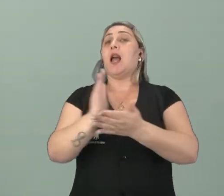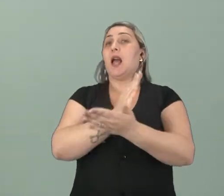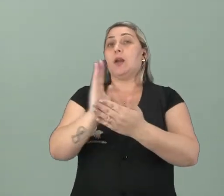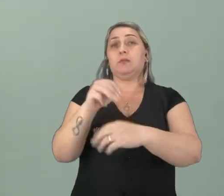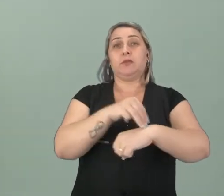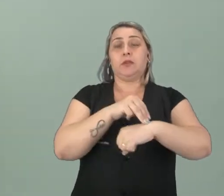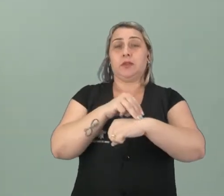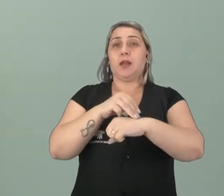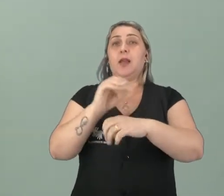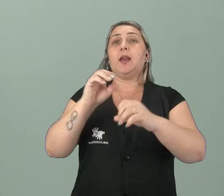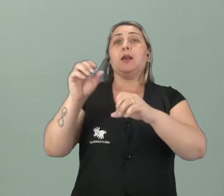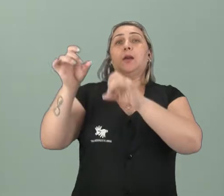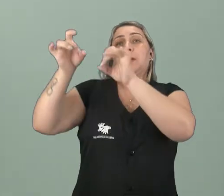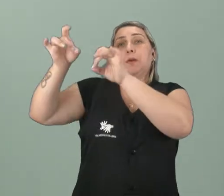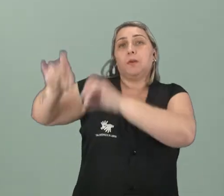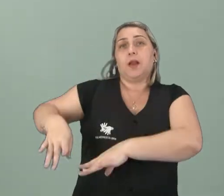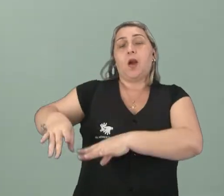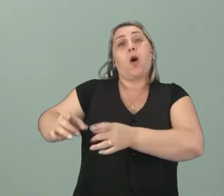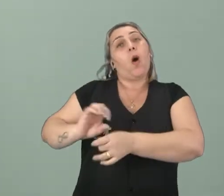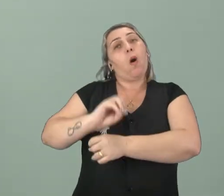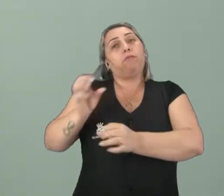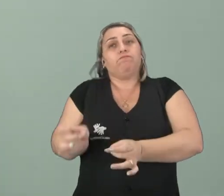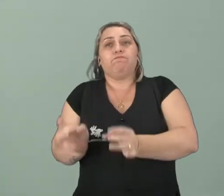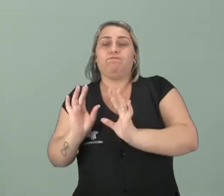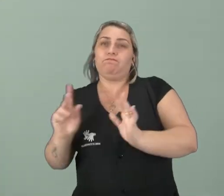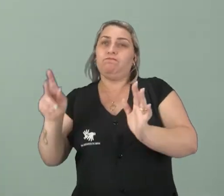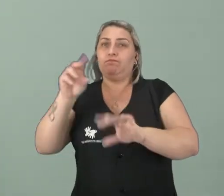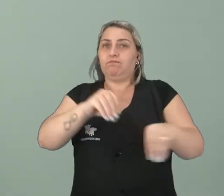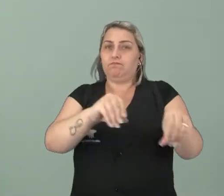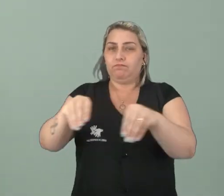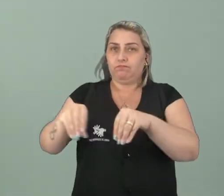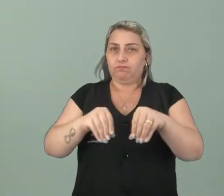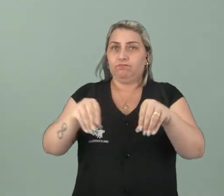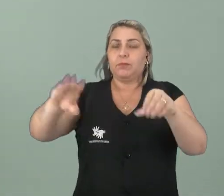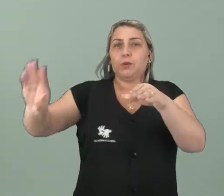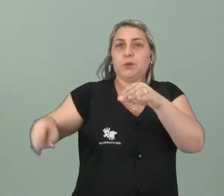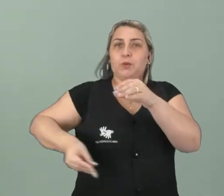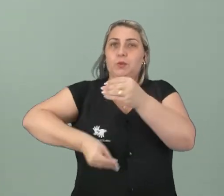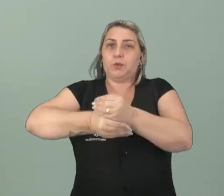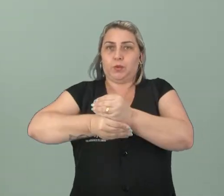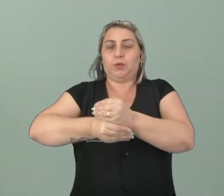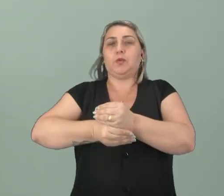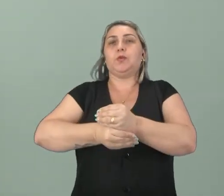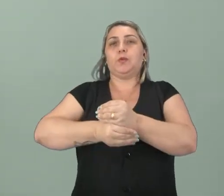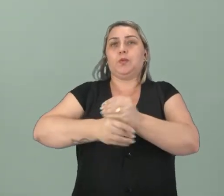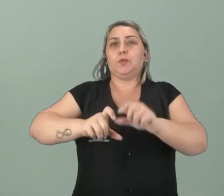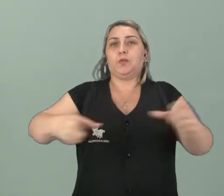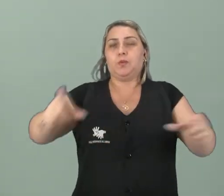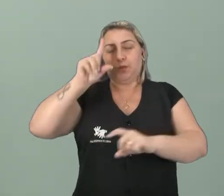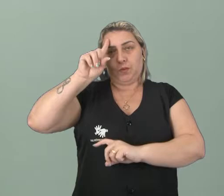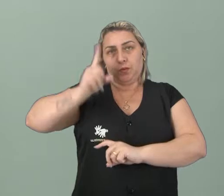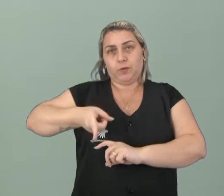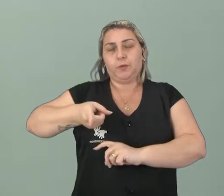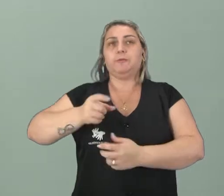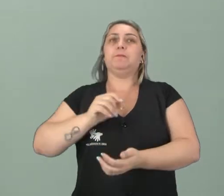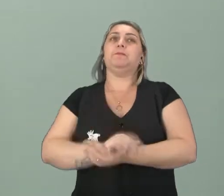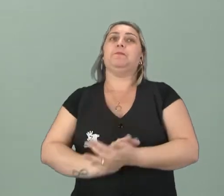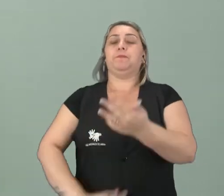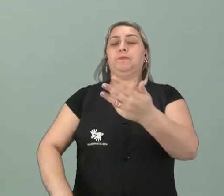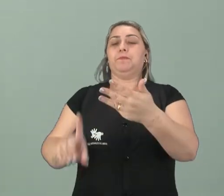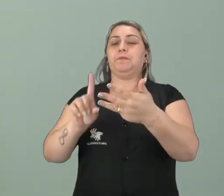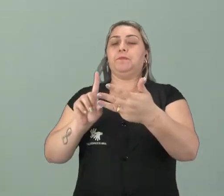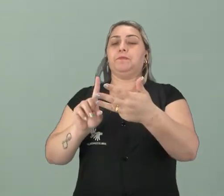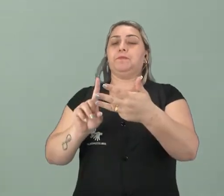momento pudesse ou ir embora ou pudesse vender a propriedade para que ela fosse agregada numa grande propriedade, os latifúndios.